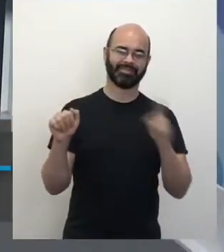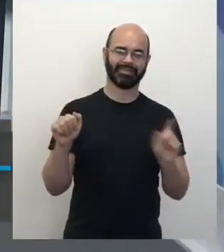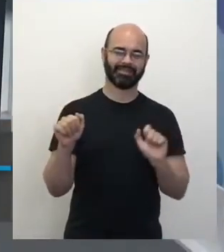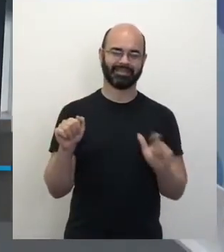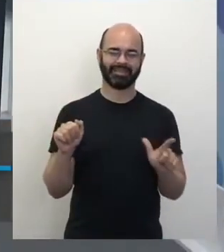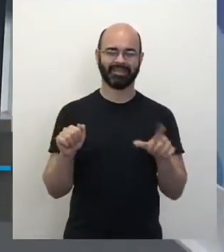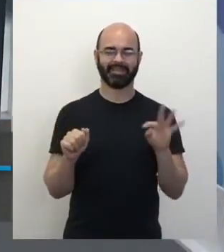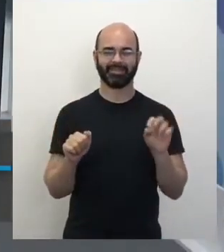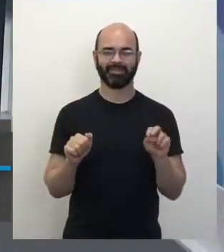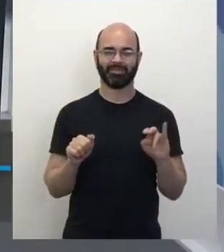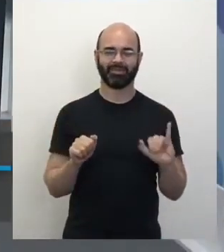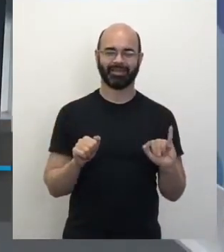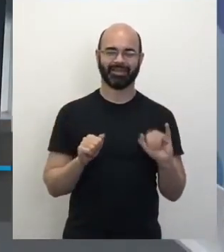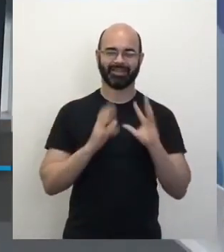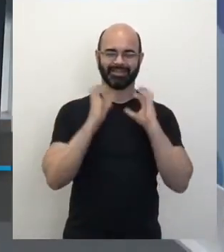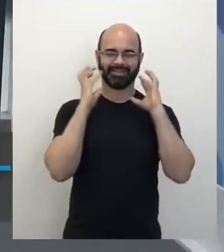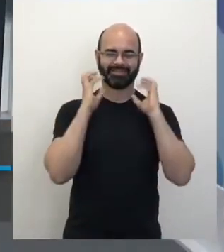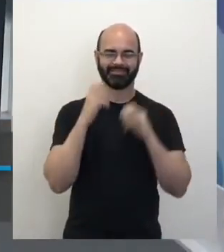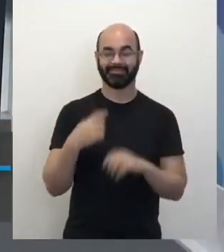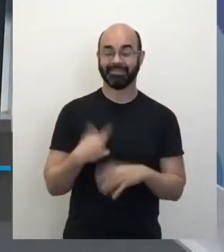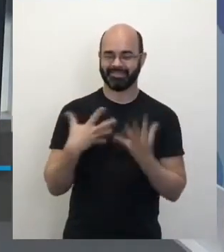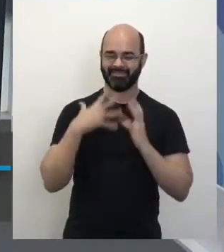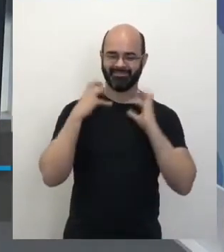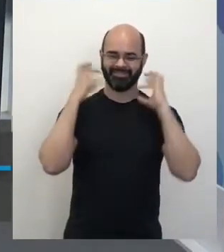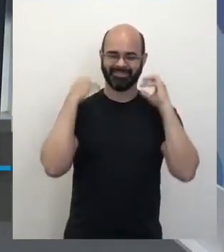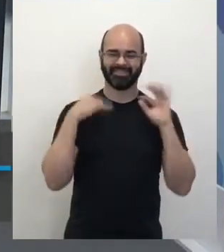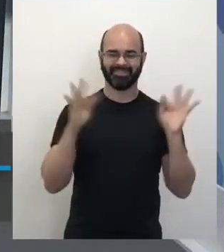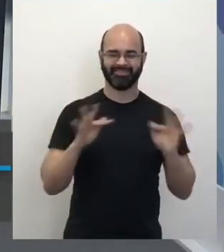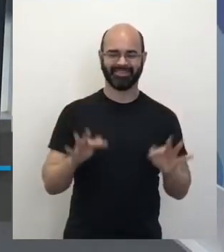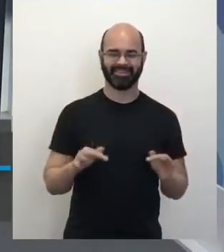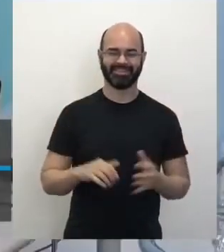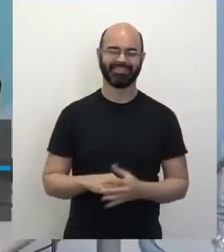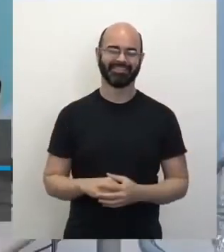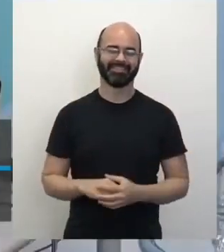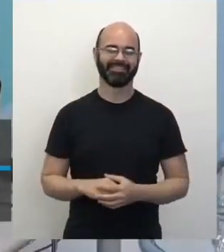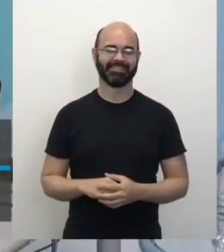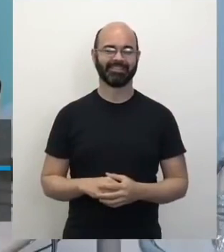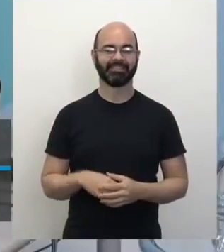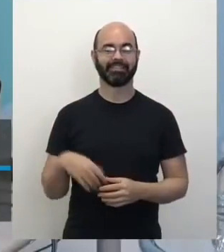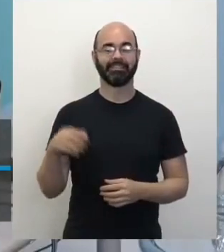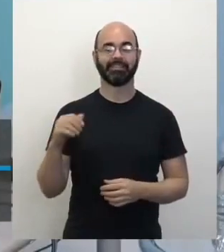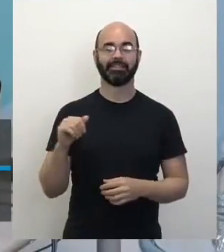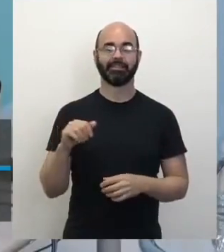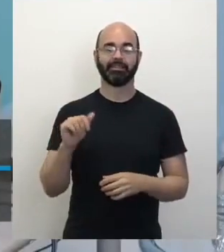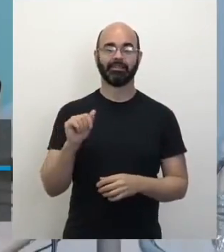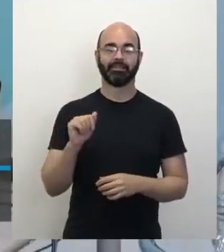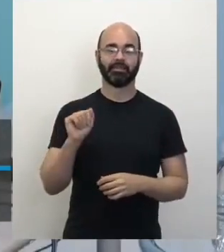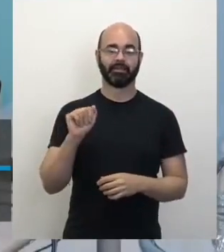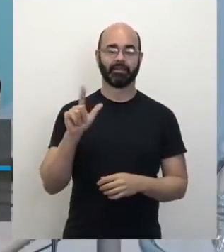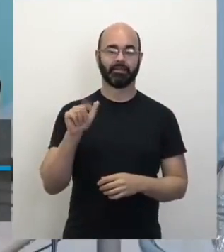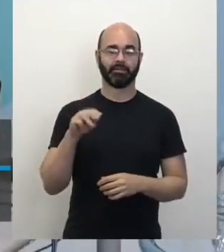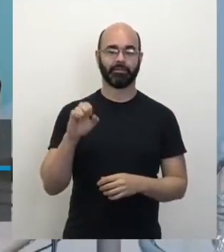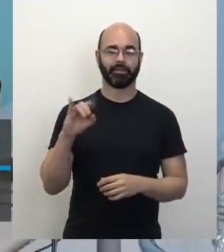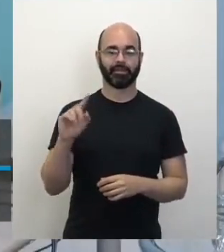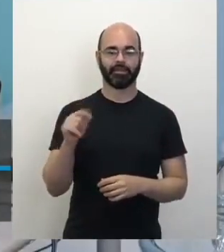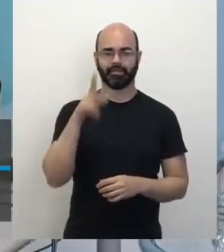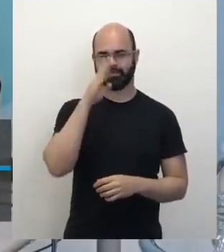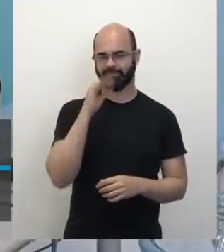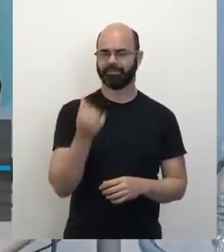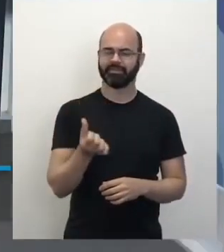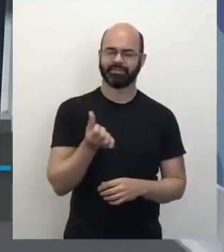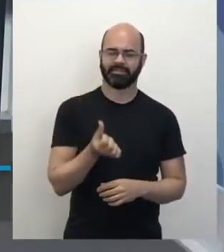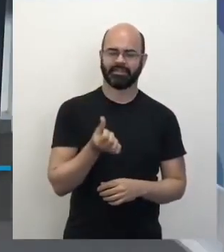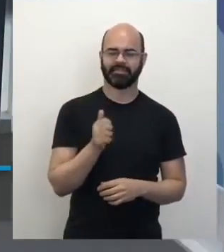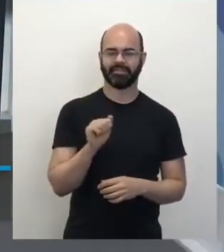Tá bom. Fiquei feliz. Ó, a Escola Estadual Almeida Prado, lá de IEP, disseram que eu tenho 6 arrobas e 600